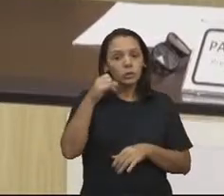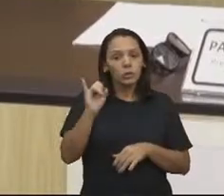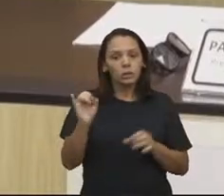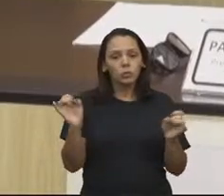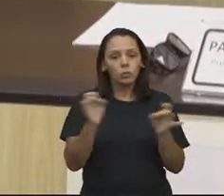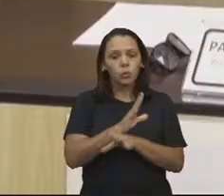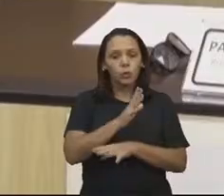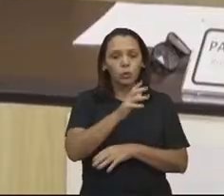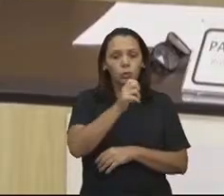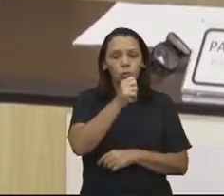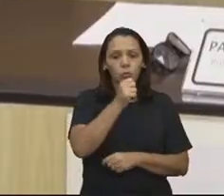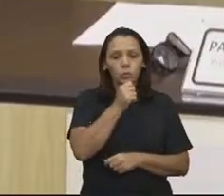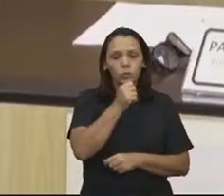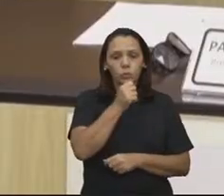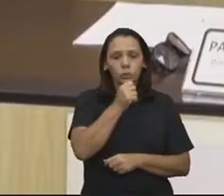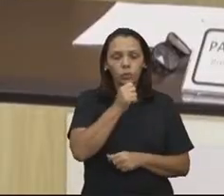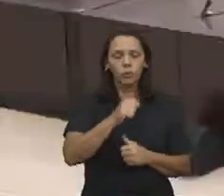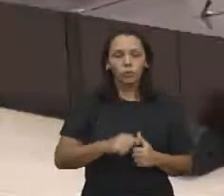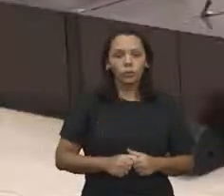microfone,